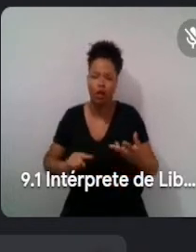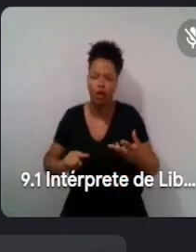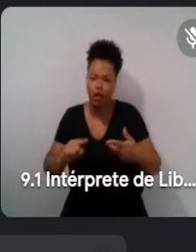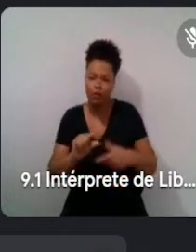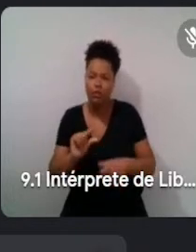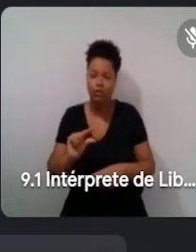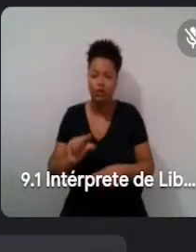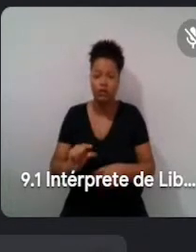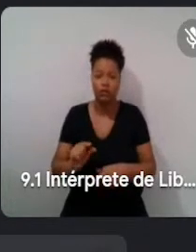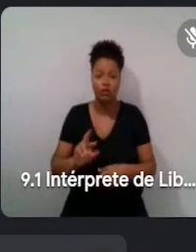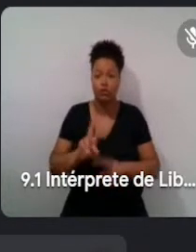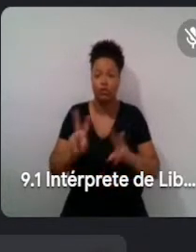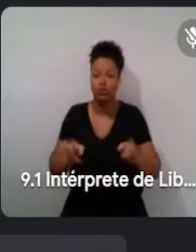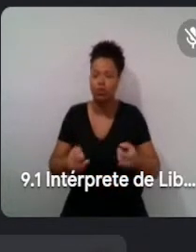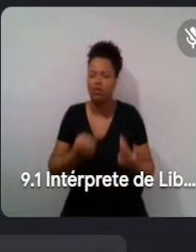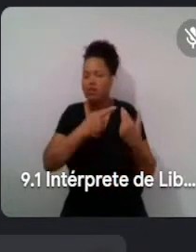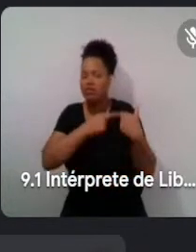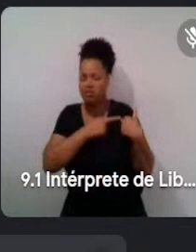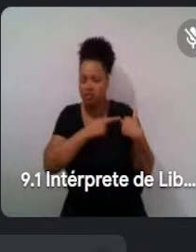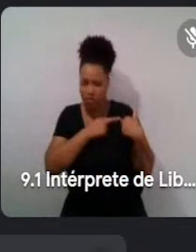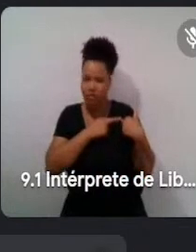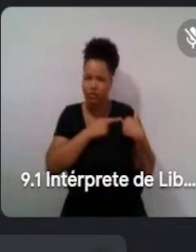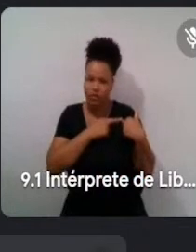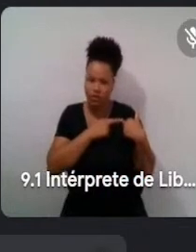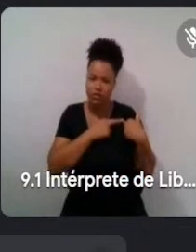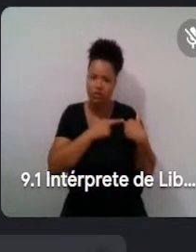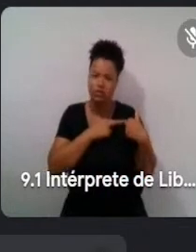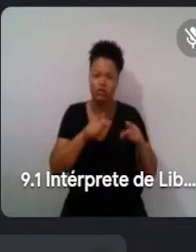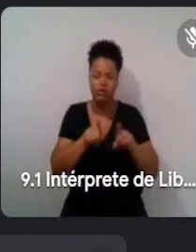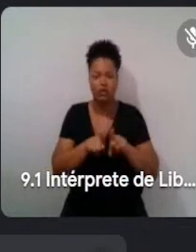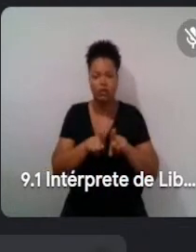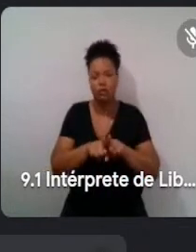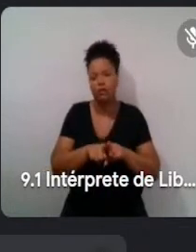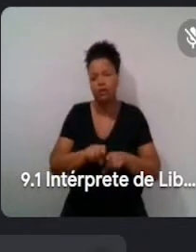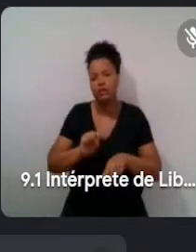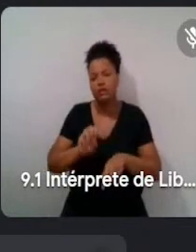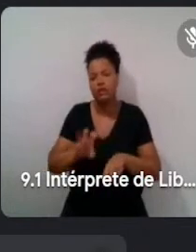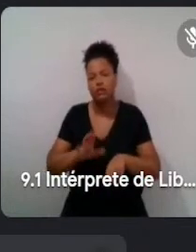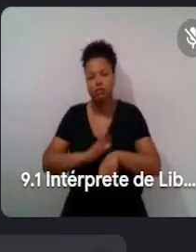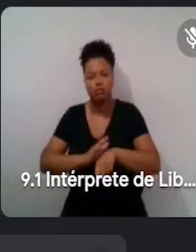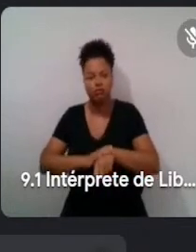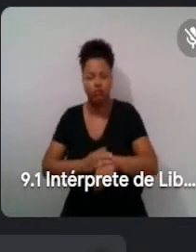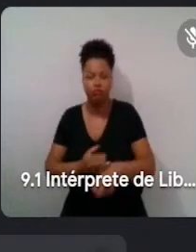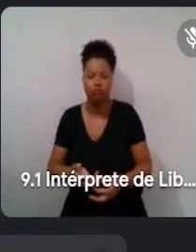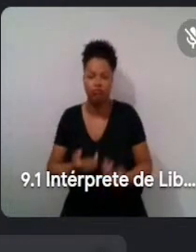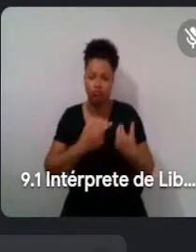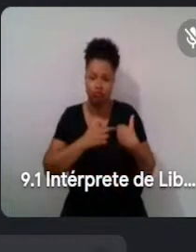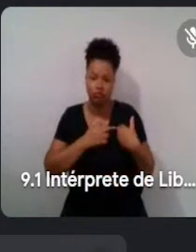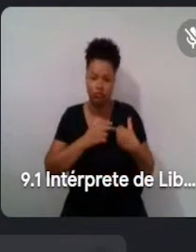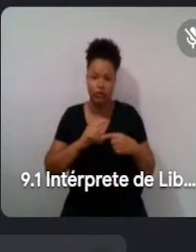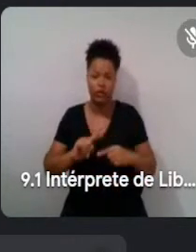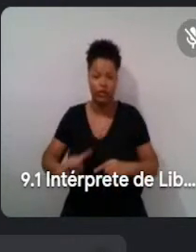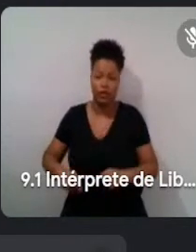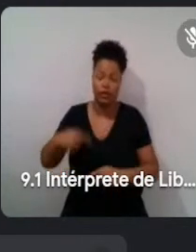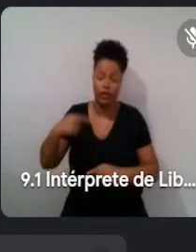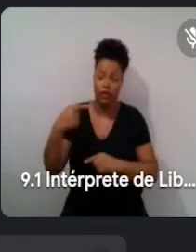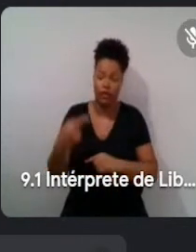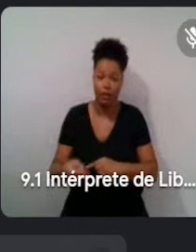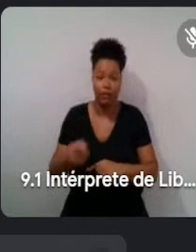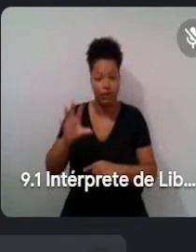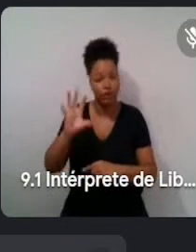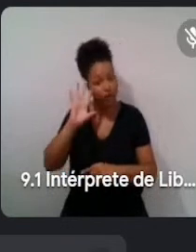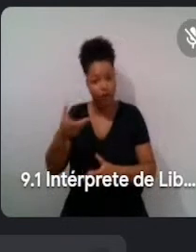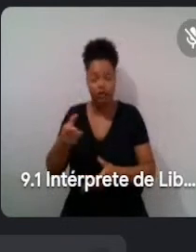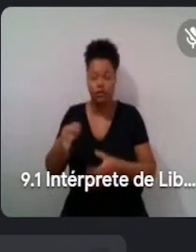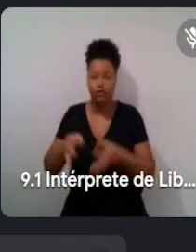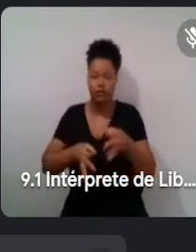eventual responsabilidade e um nexo de causalidade quanto à veiculação ocorrida depois da decisão liminar por